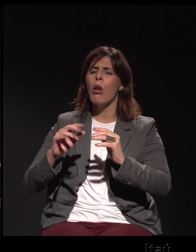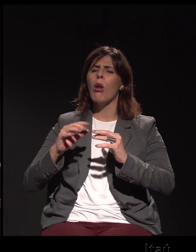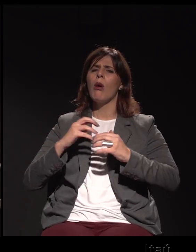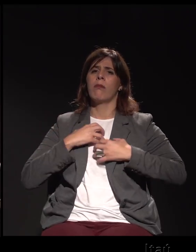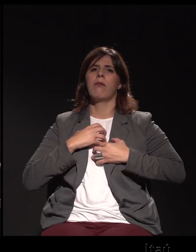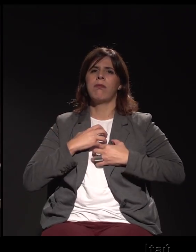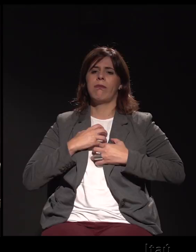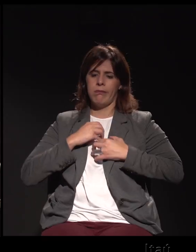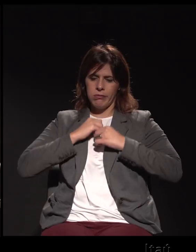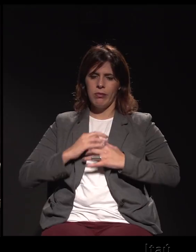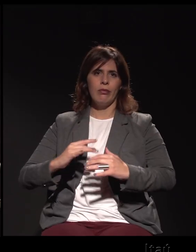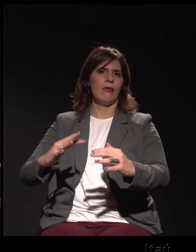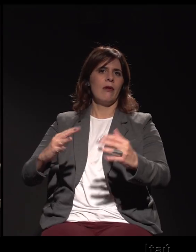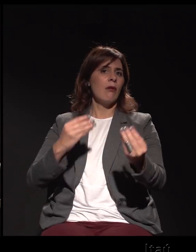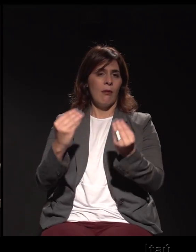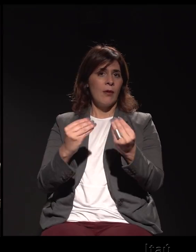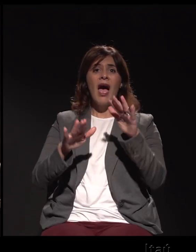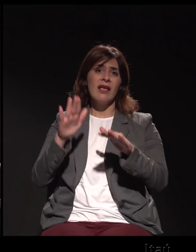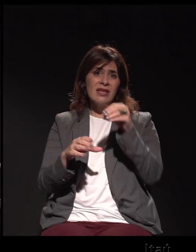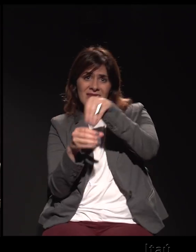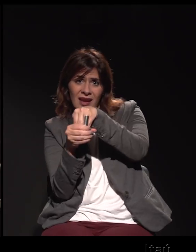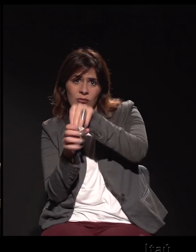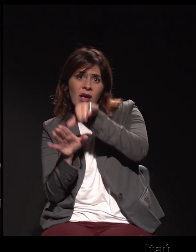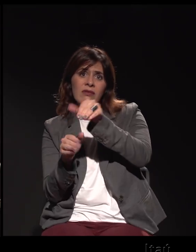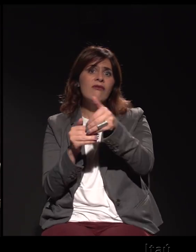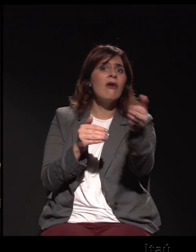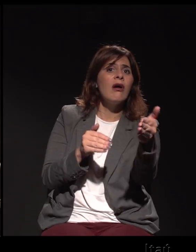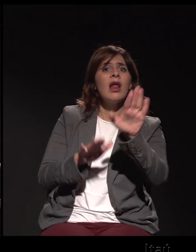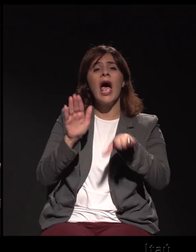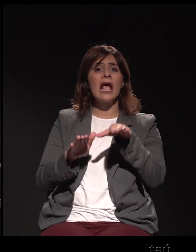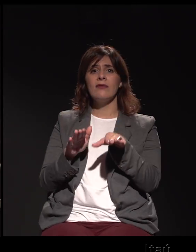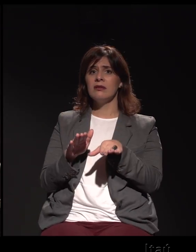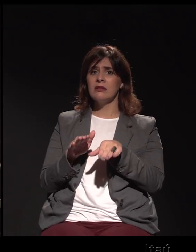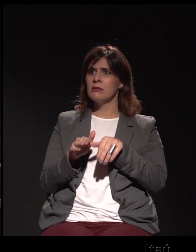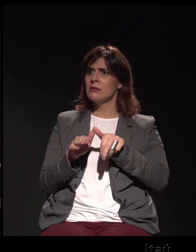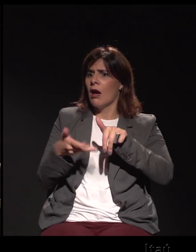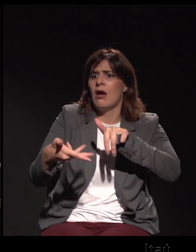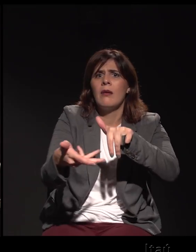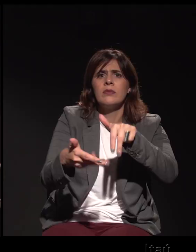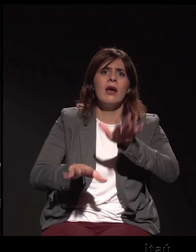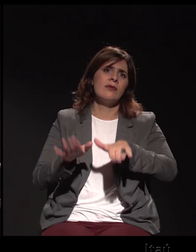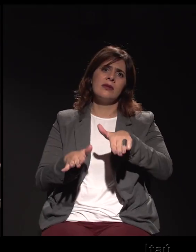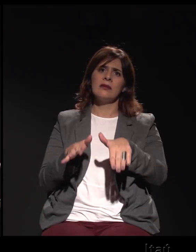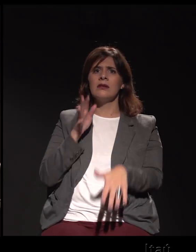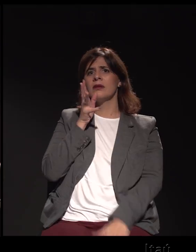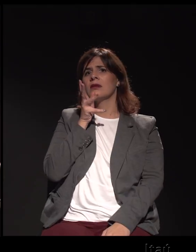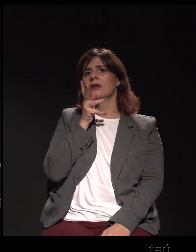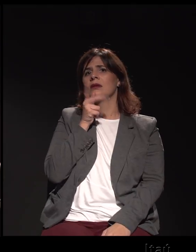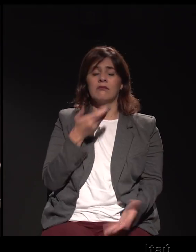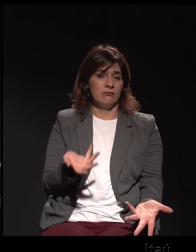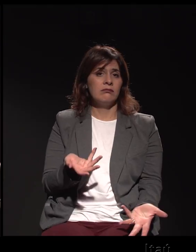fora daquele lugar, uma coisa a gente... Então, brincar com esses sons, com a acústica do ambiente. Agora...